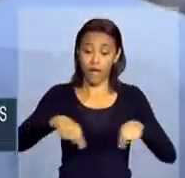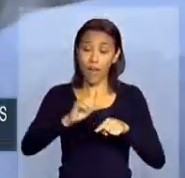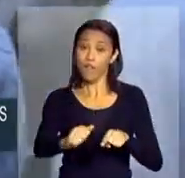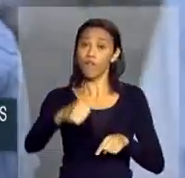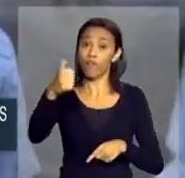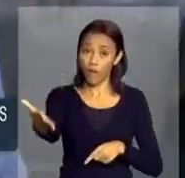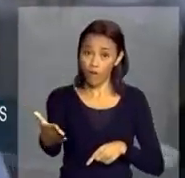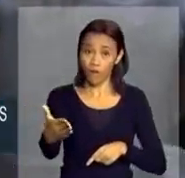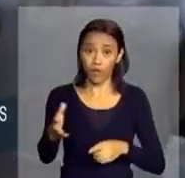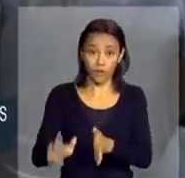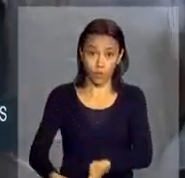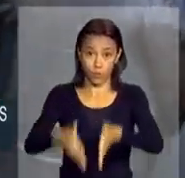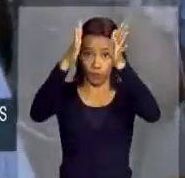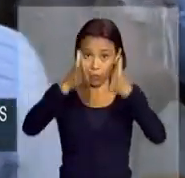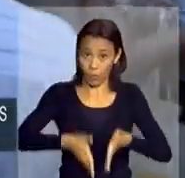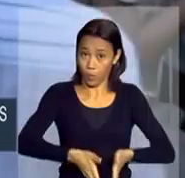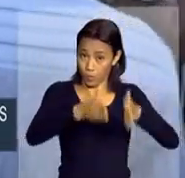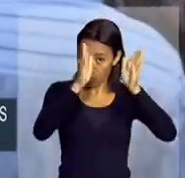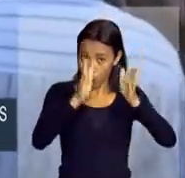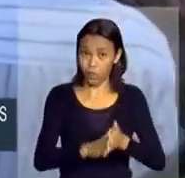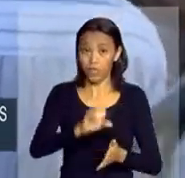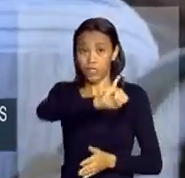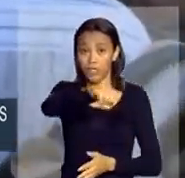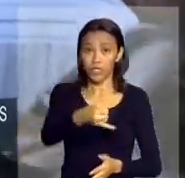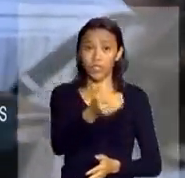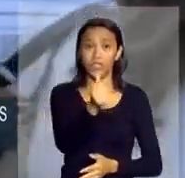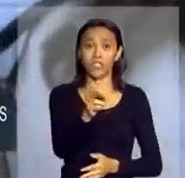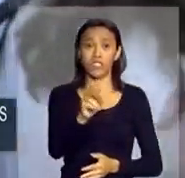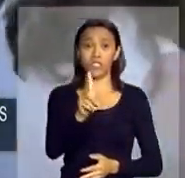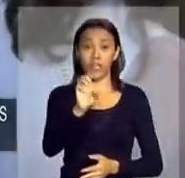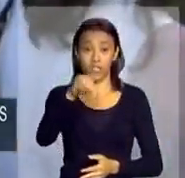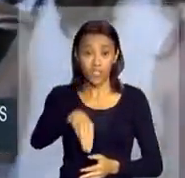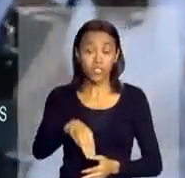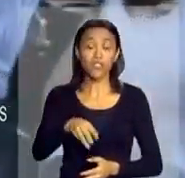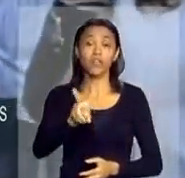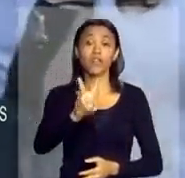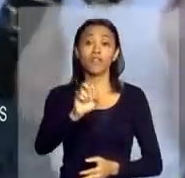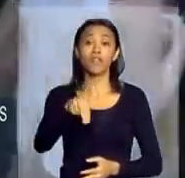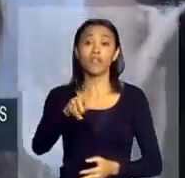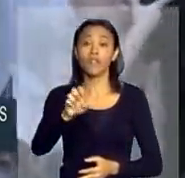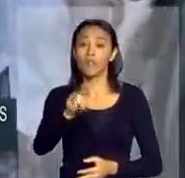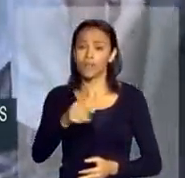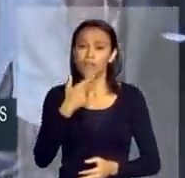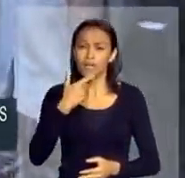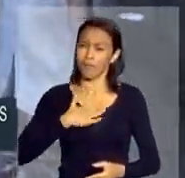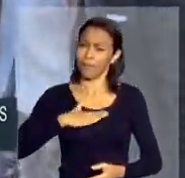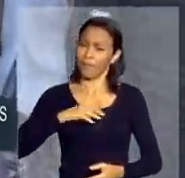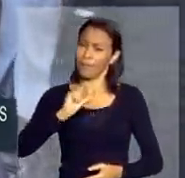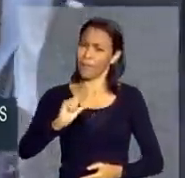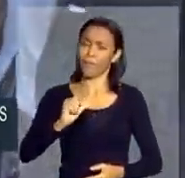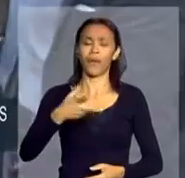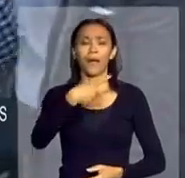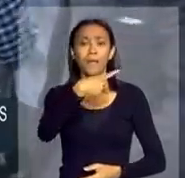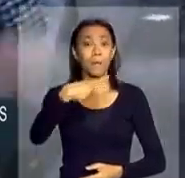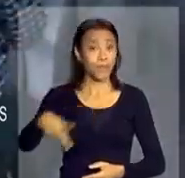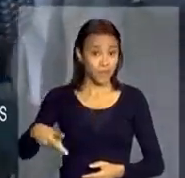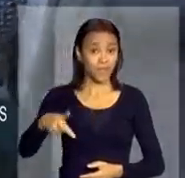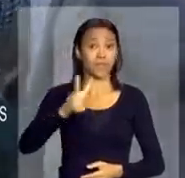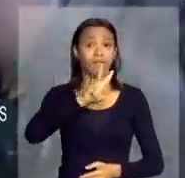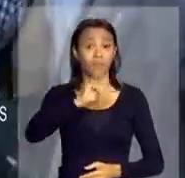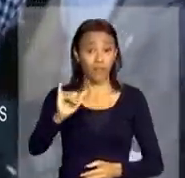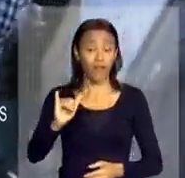condomínio do residencial Jardim Veneza, onde daqui a pouco a presidenta Dilma Roussef vai